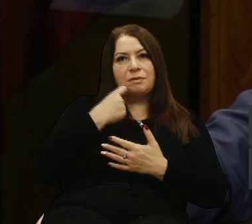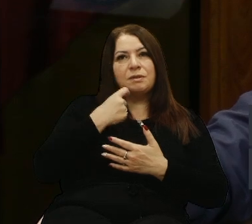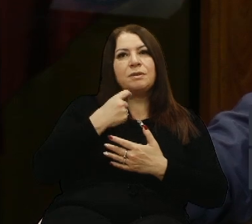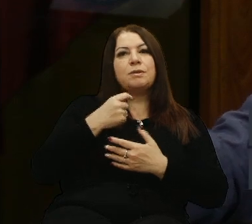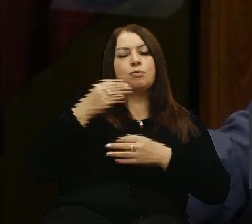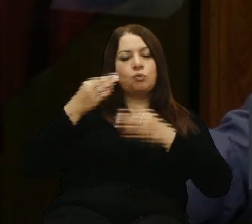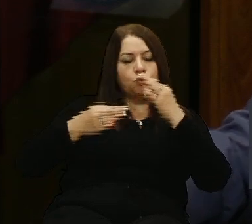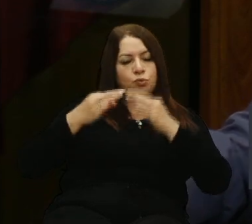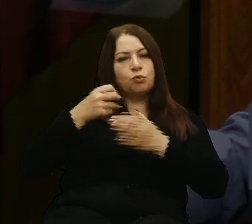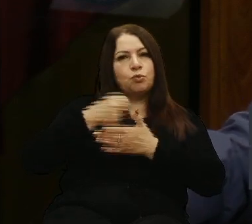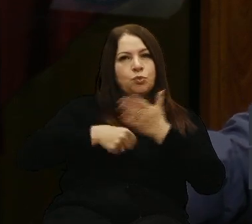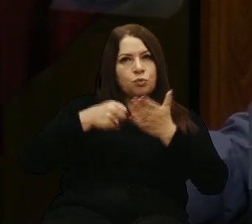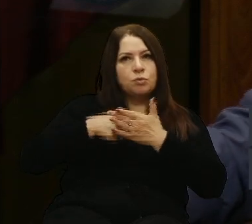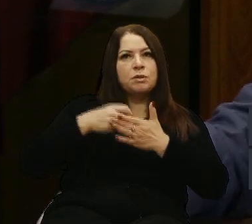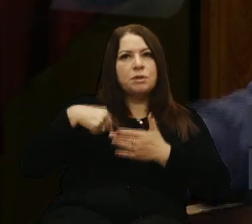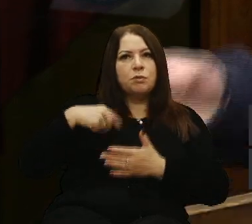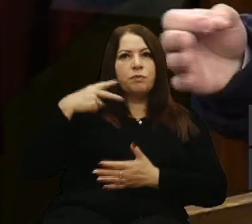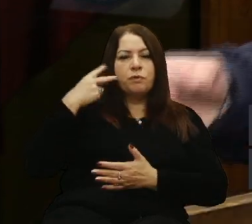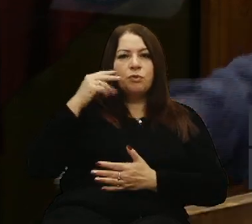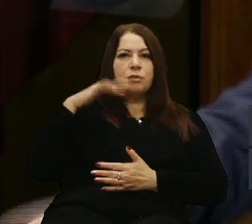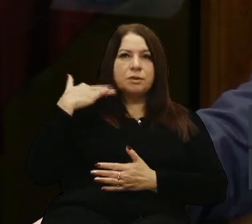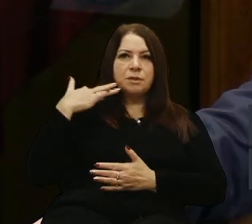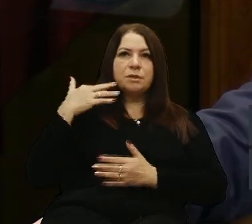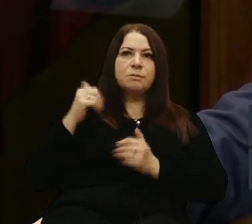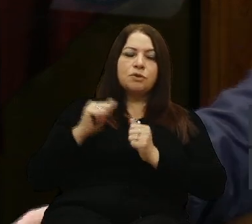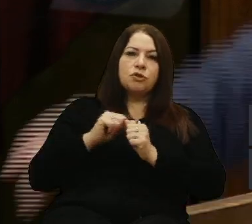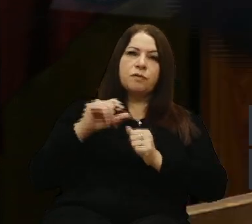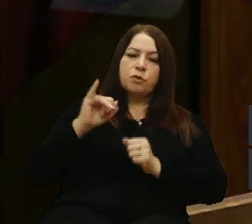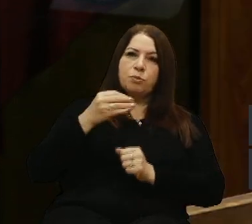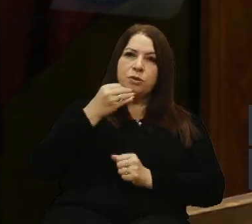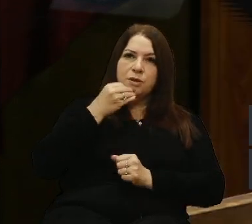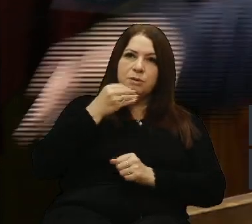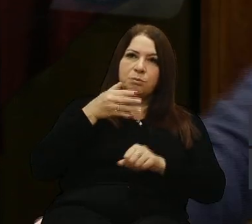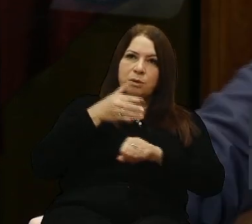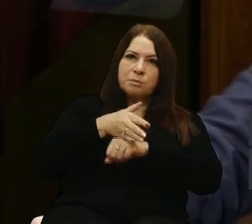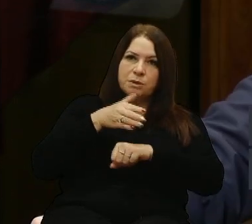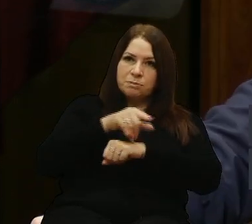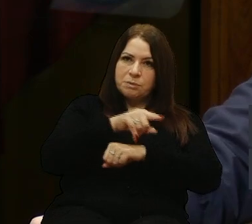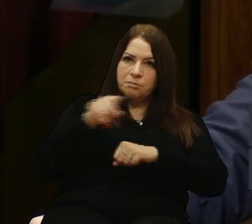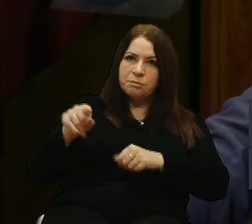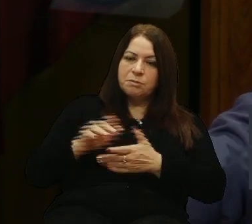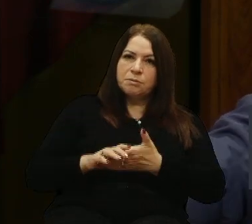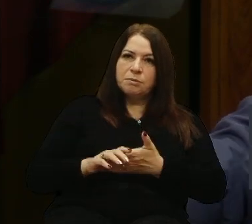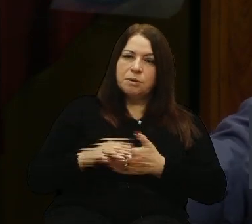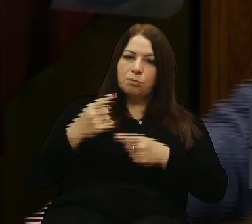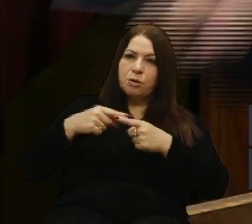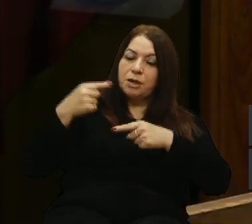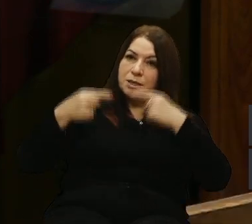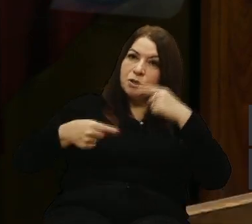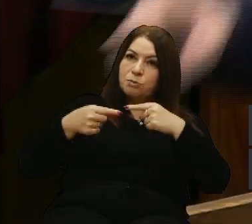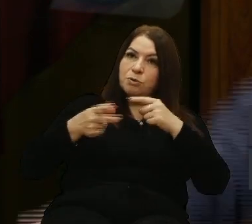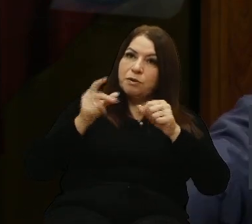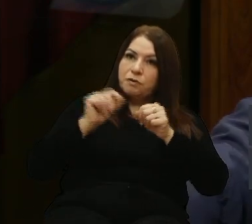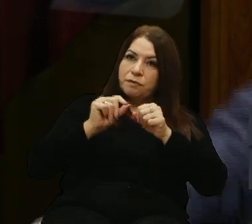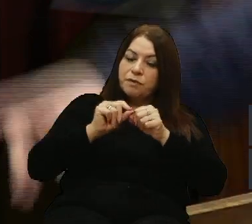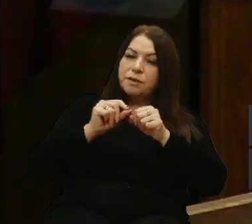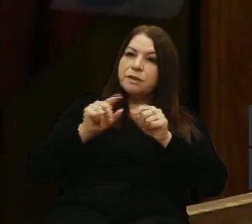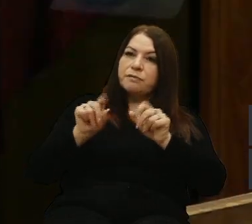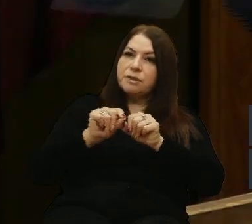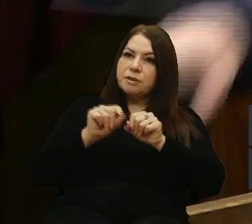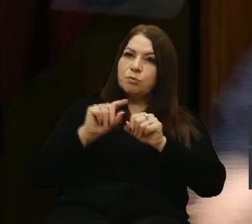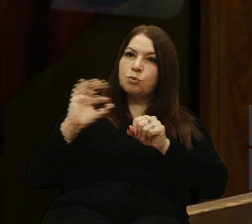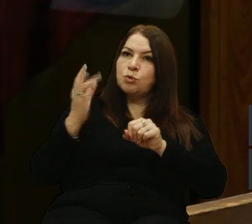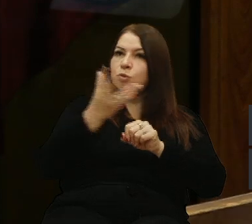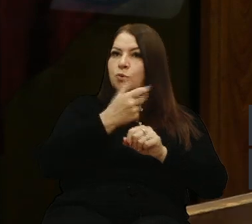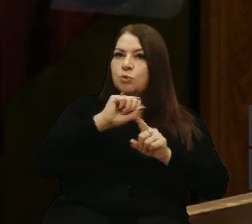muito justa a sua luta. Eu e a vereadora Andressa, se tivermos oportunidade, queremos participar. Que é esse debate que o senhor faz, que nós queremos fazer, sobre